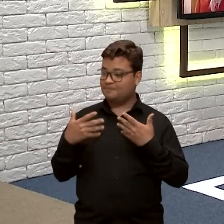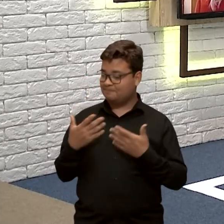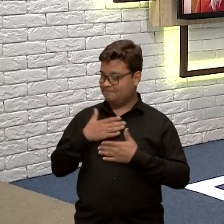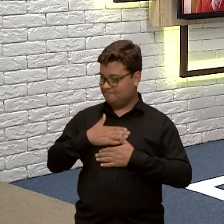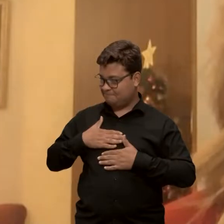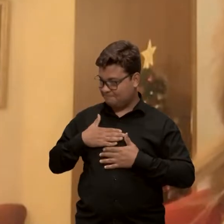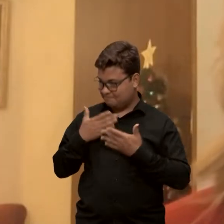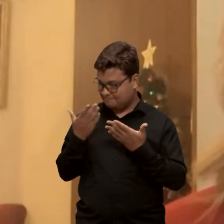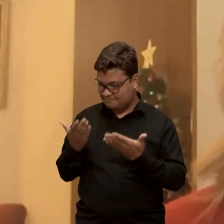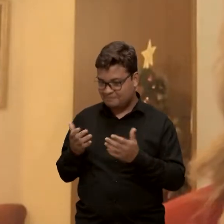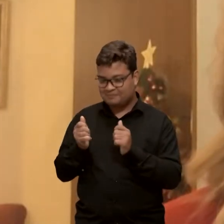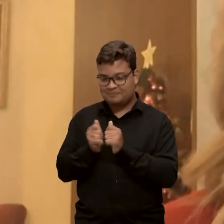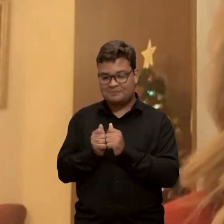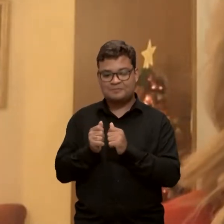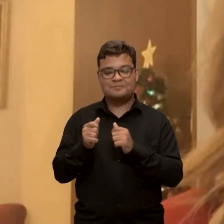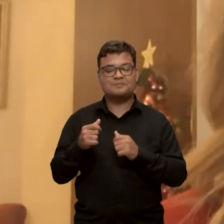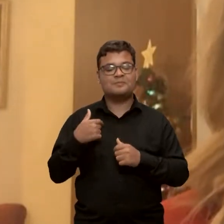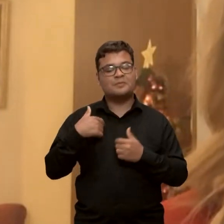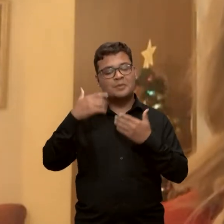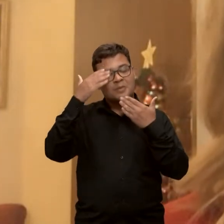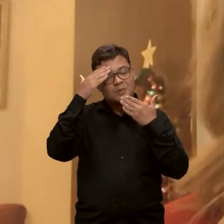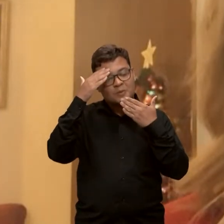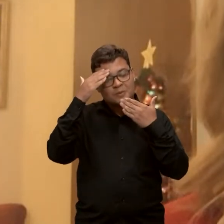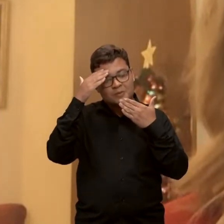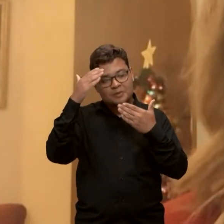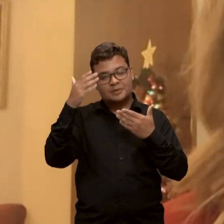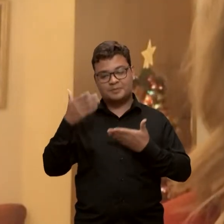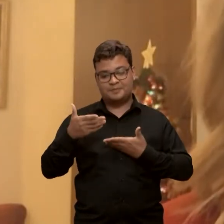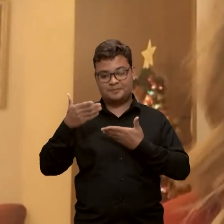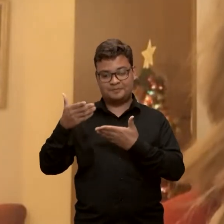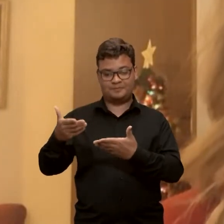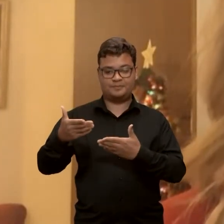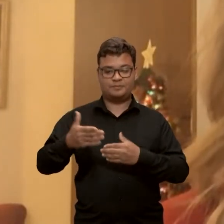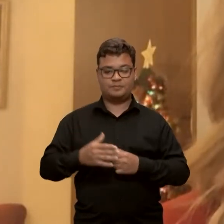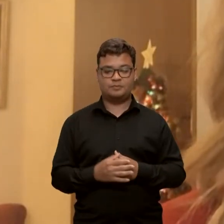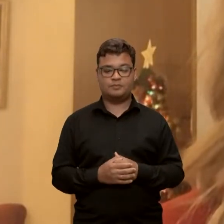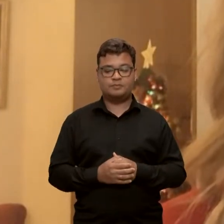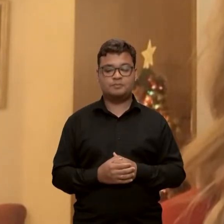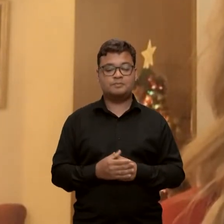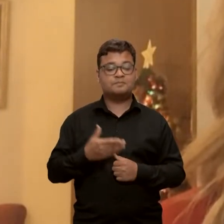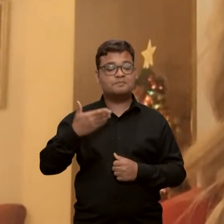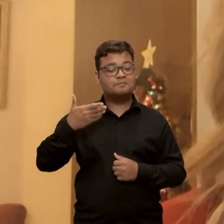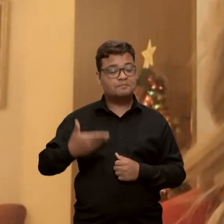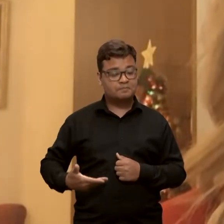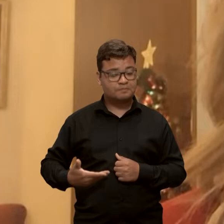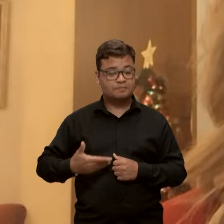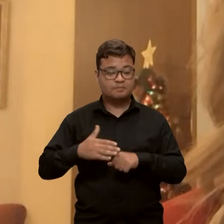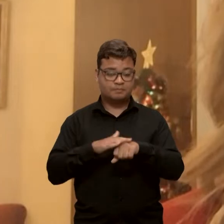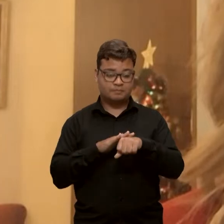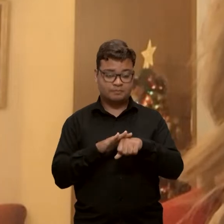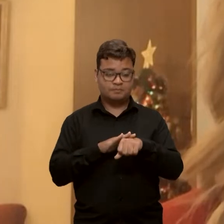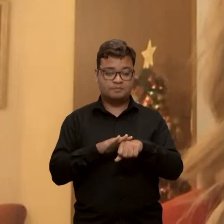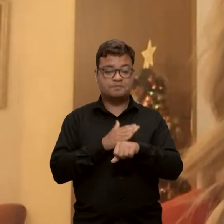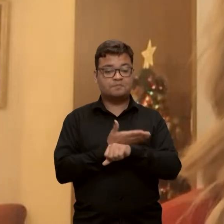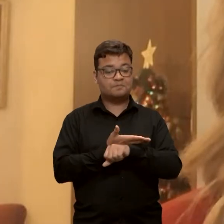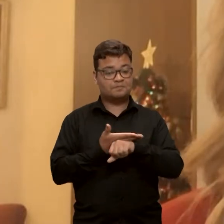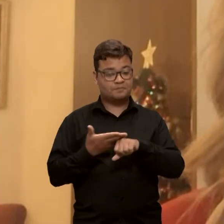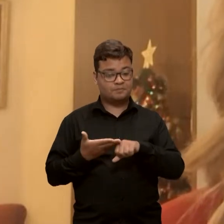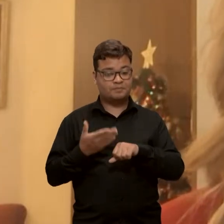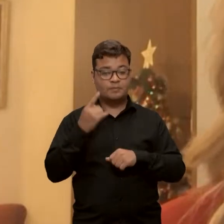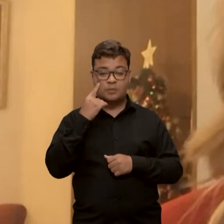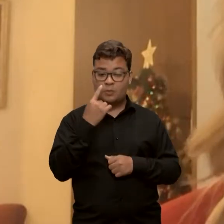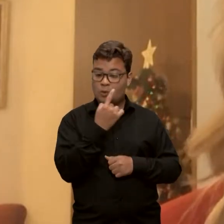prazer estar aqui, agradeço imensamente o convite, tá? Eu sou de pele branca, dos